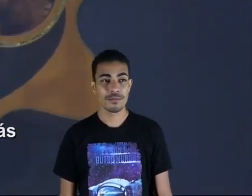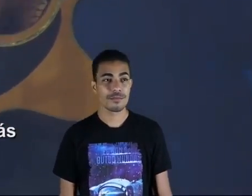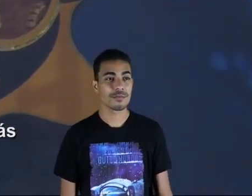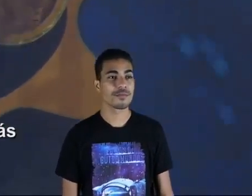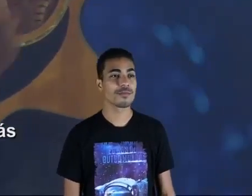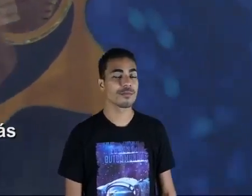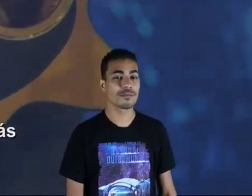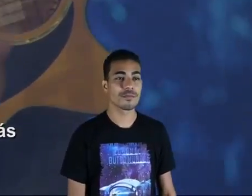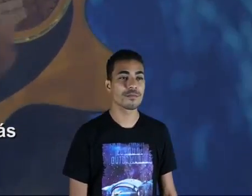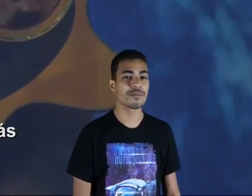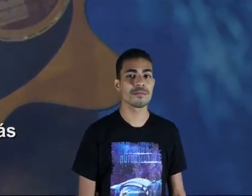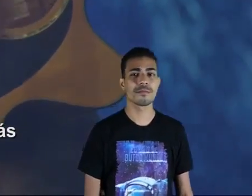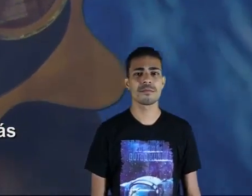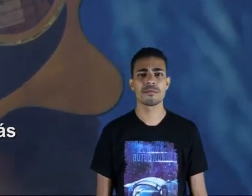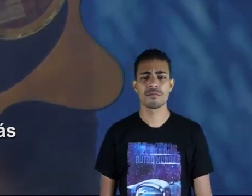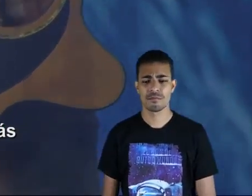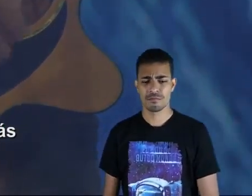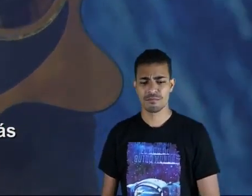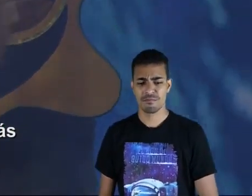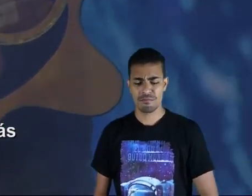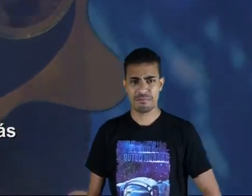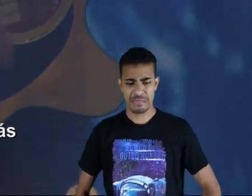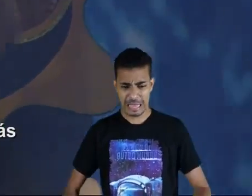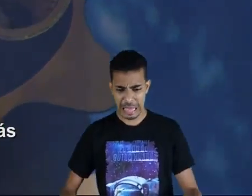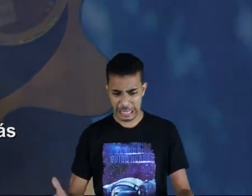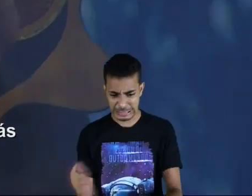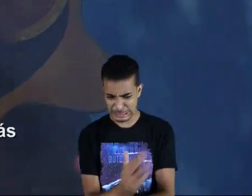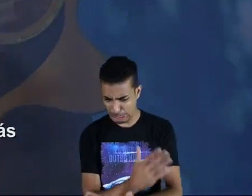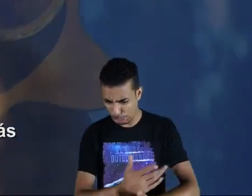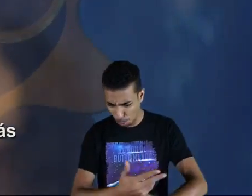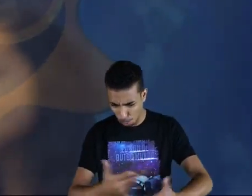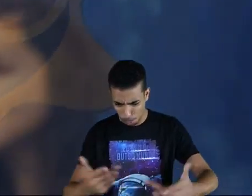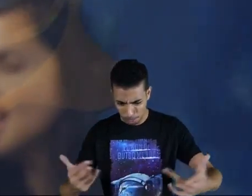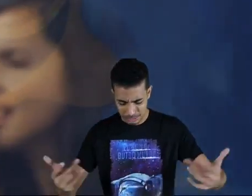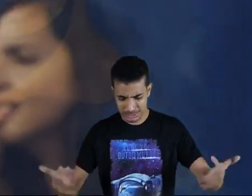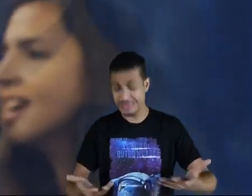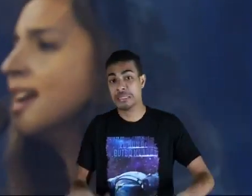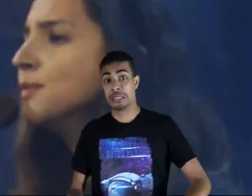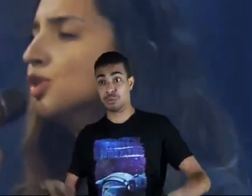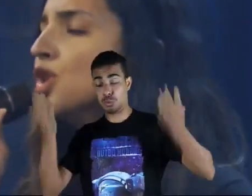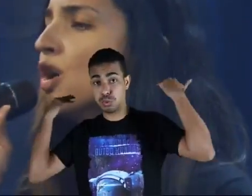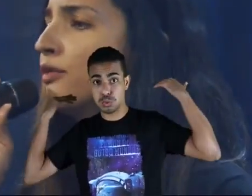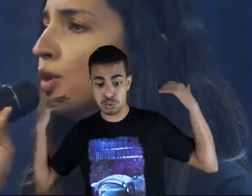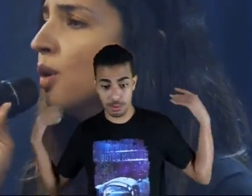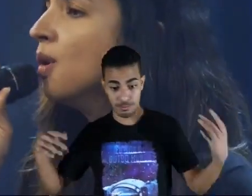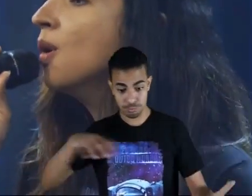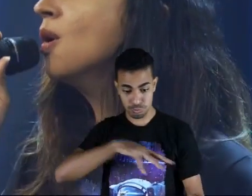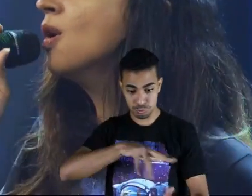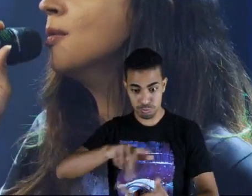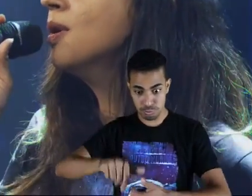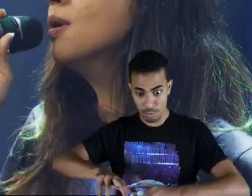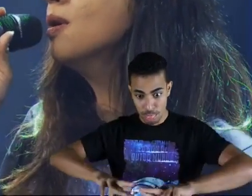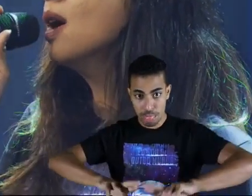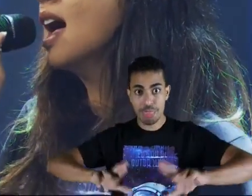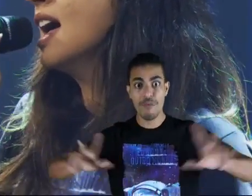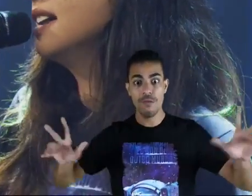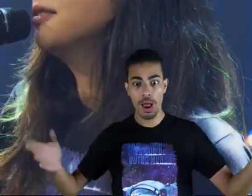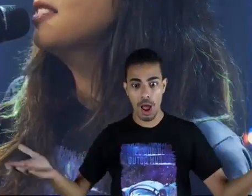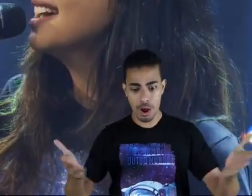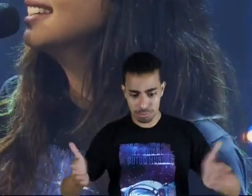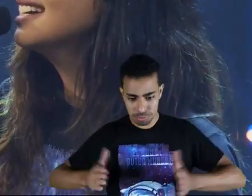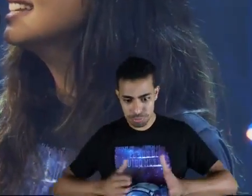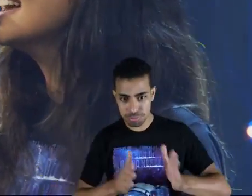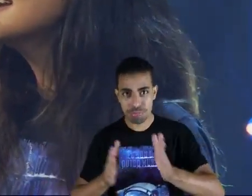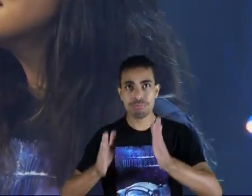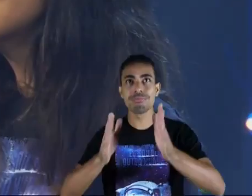Deixamos tudo para trás, temos novo rumo